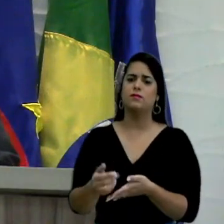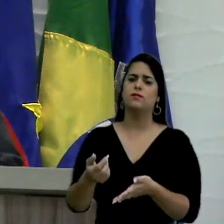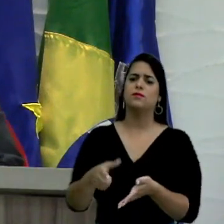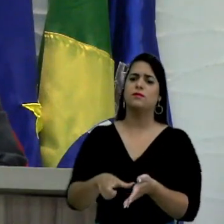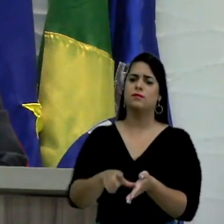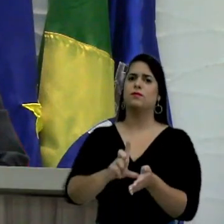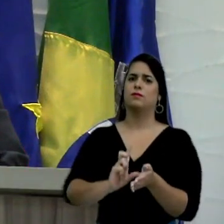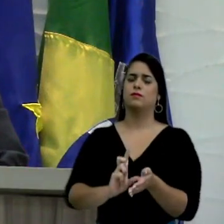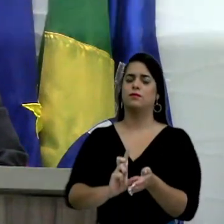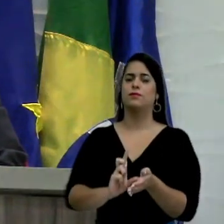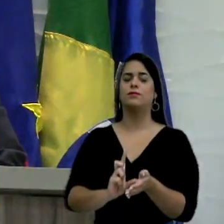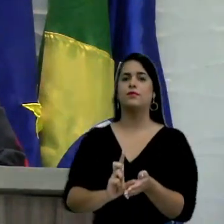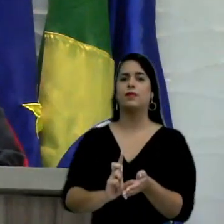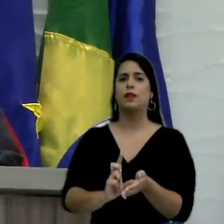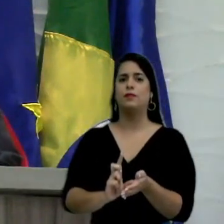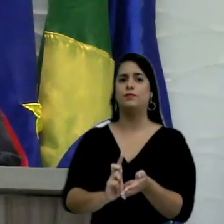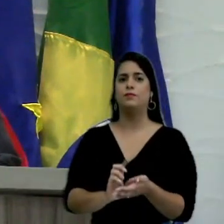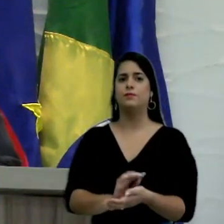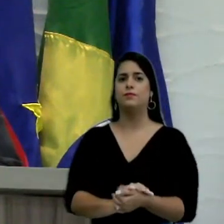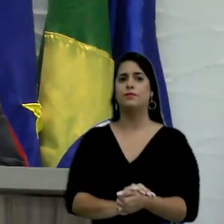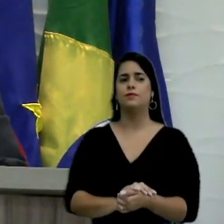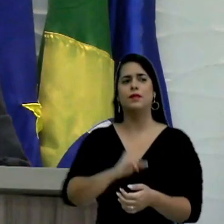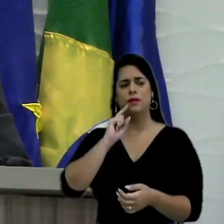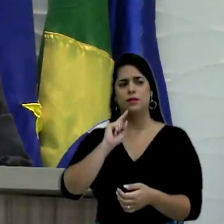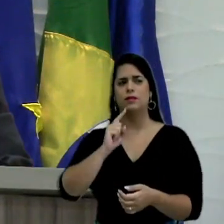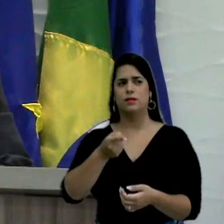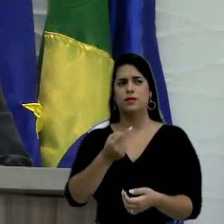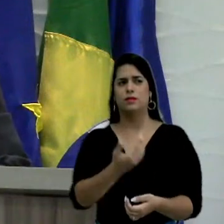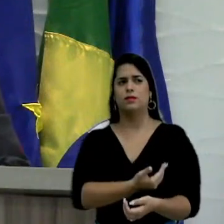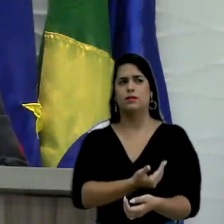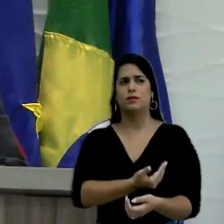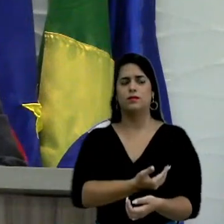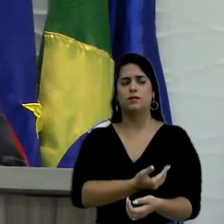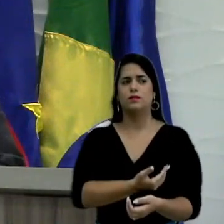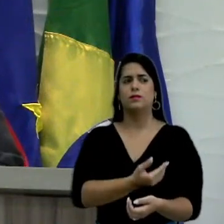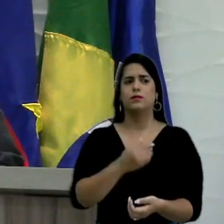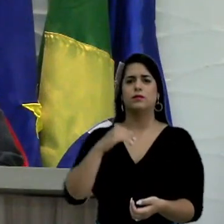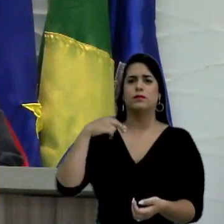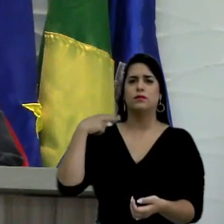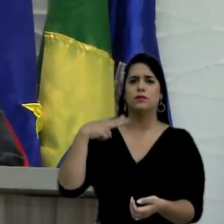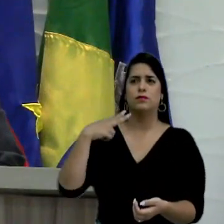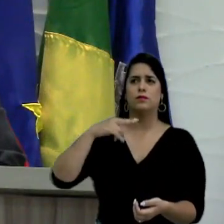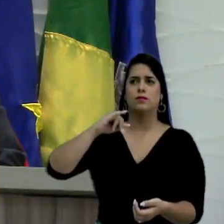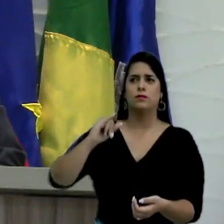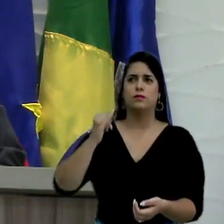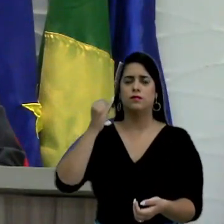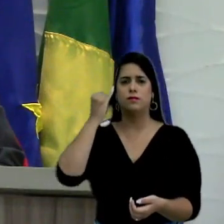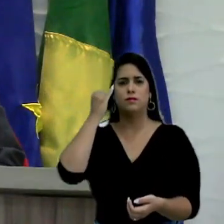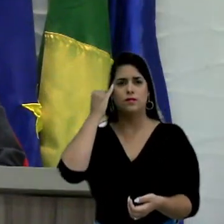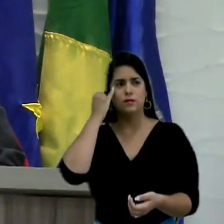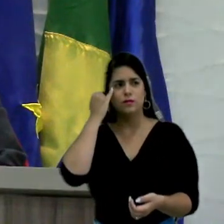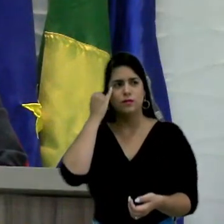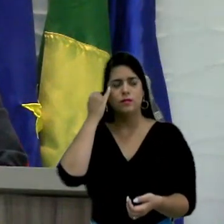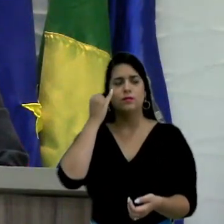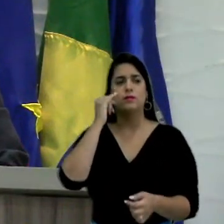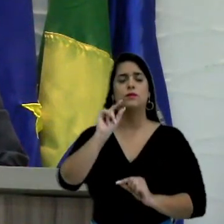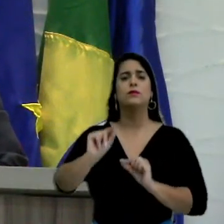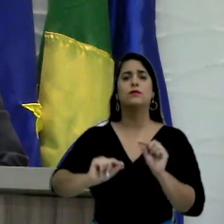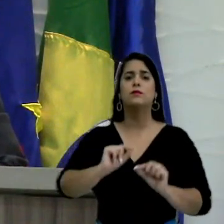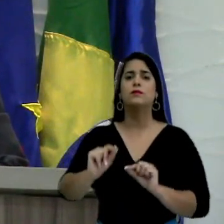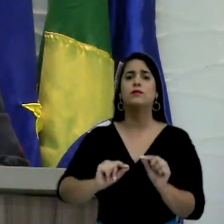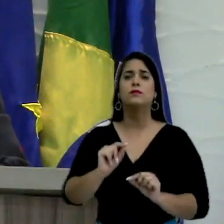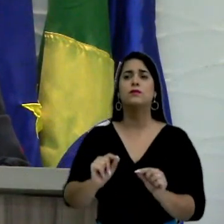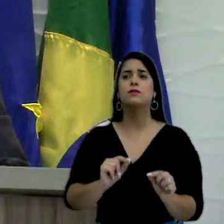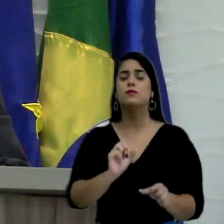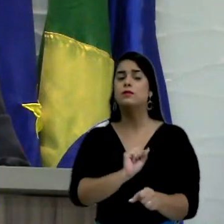vi uma indicação do colega vereador Júnior do Sindicato, onde eu